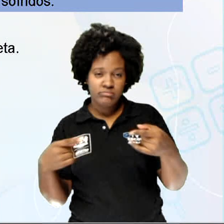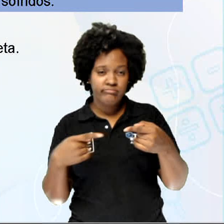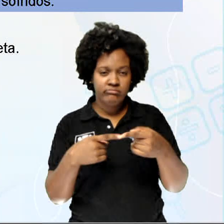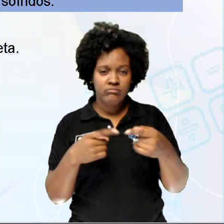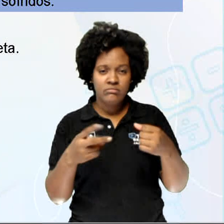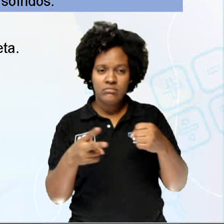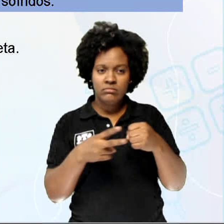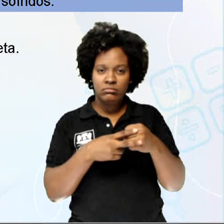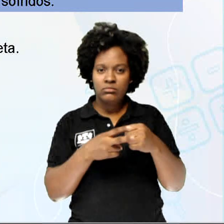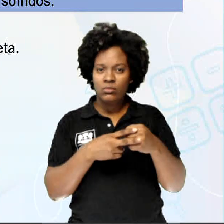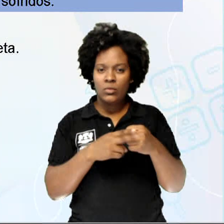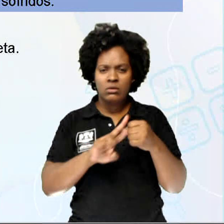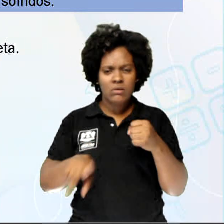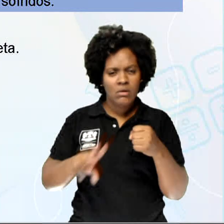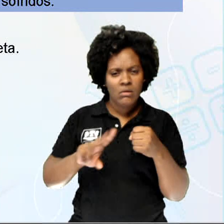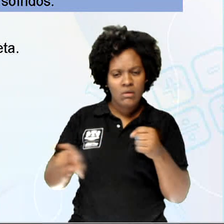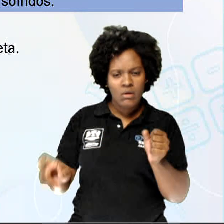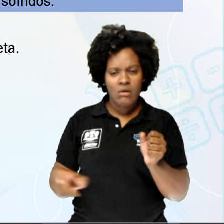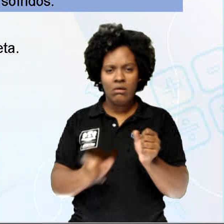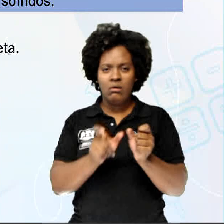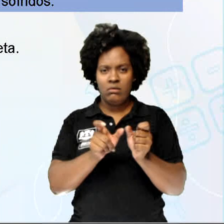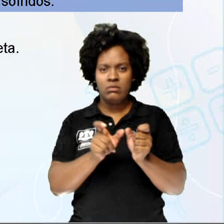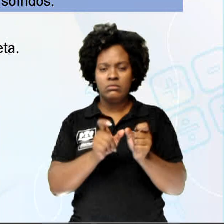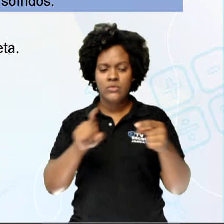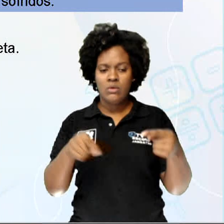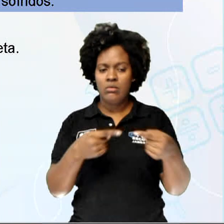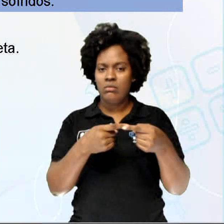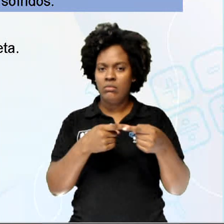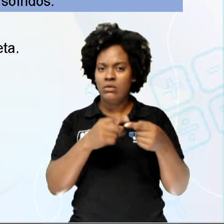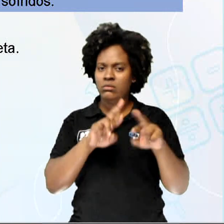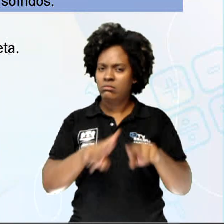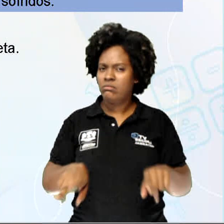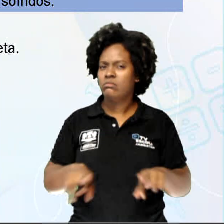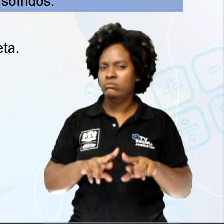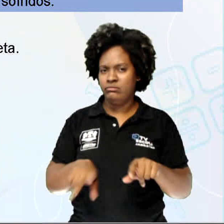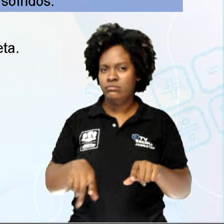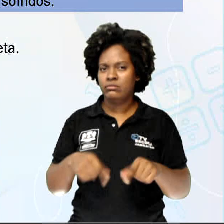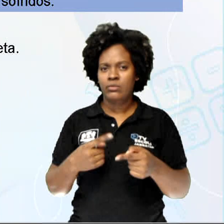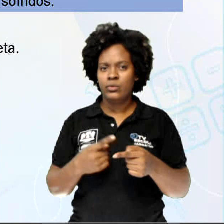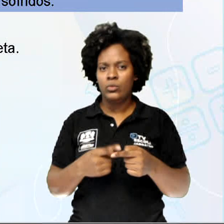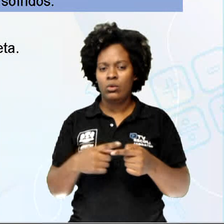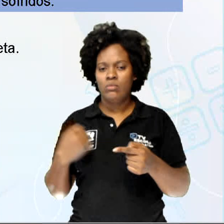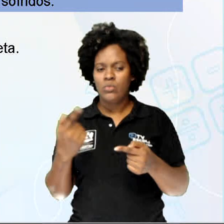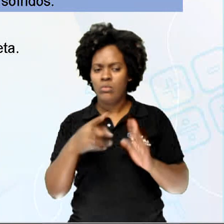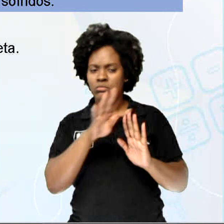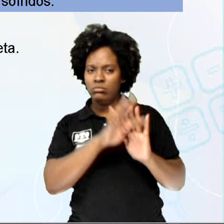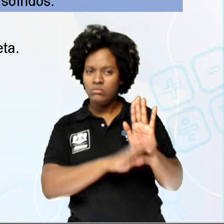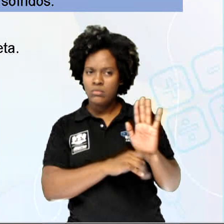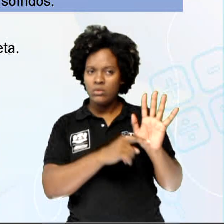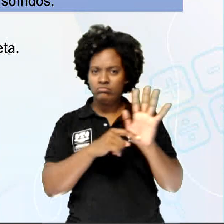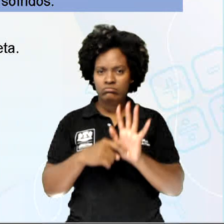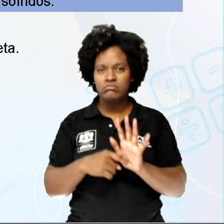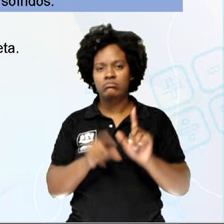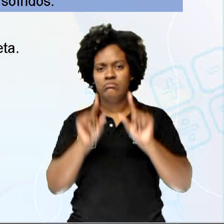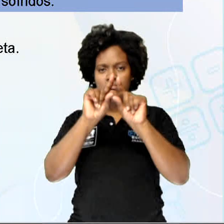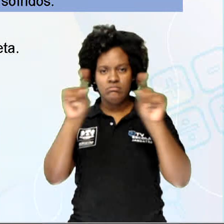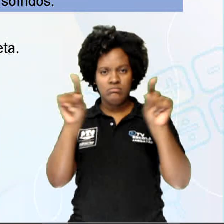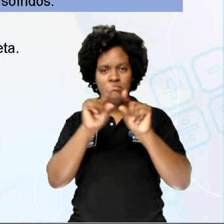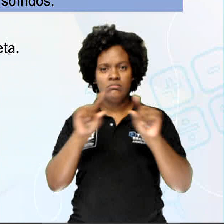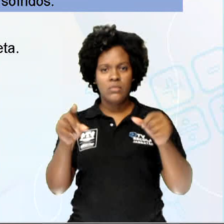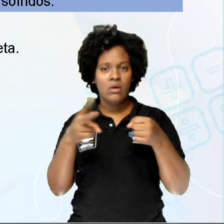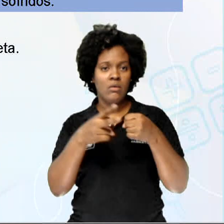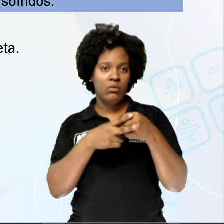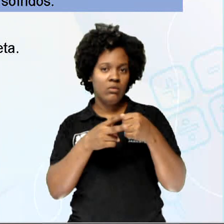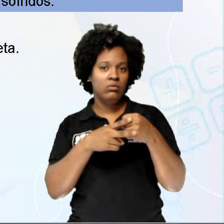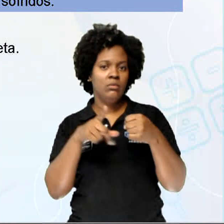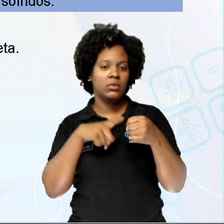acréscimo da preposição. Então, a regência é diferente, porque no nosso textinho em destaque ali em cima, o verbo